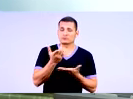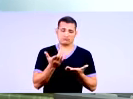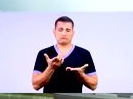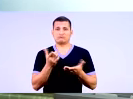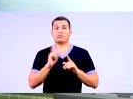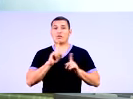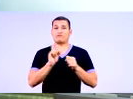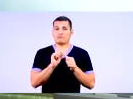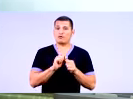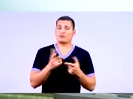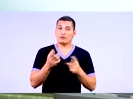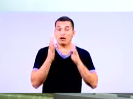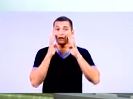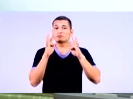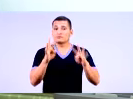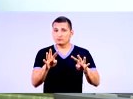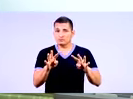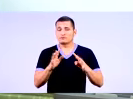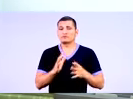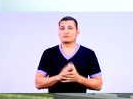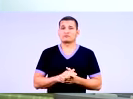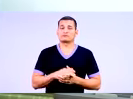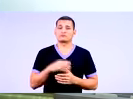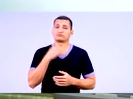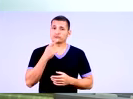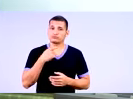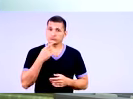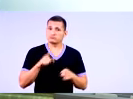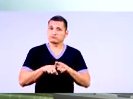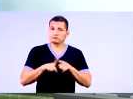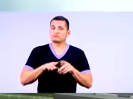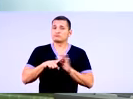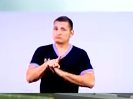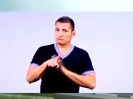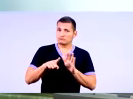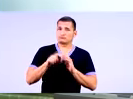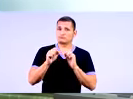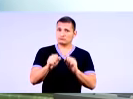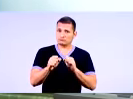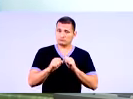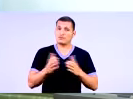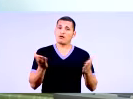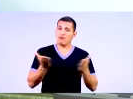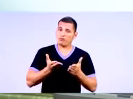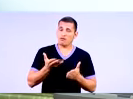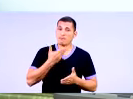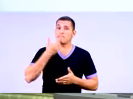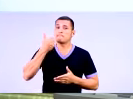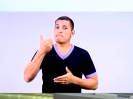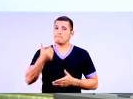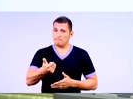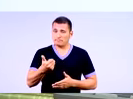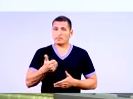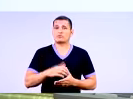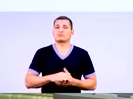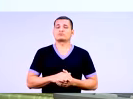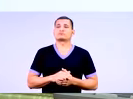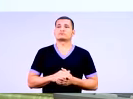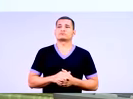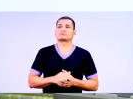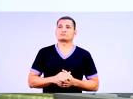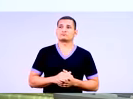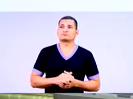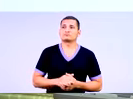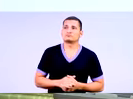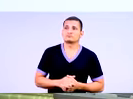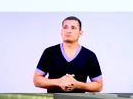prestando bastante atenção e tirando as suas dúvidas. Eu acredito que esse é o melhor momento da aula, ok? Então, nós vamos começar